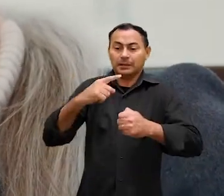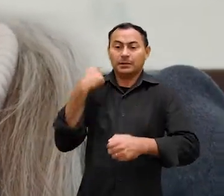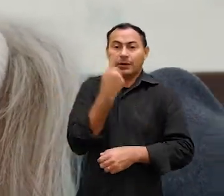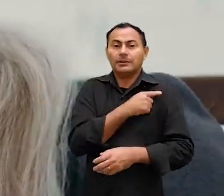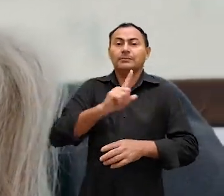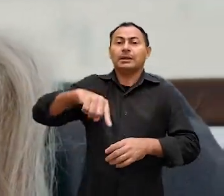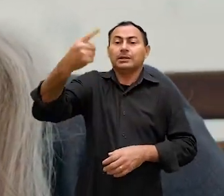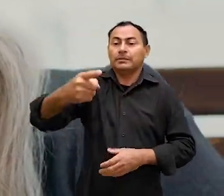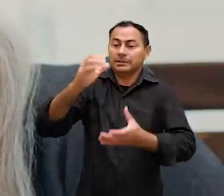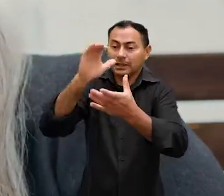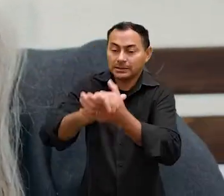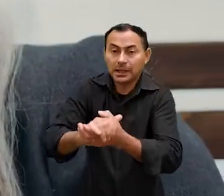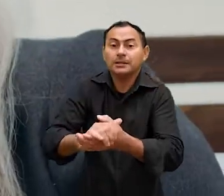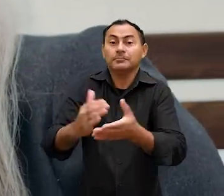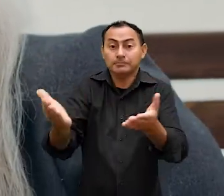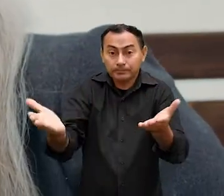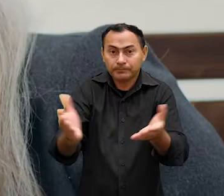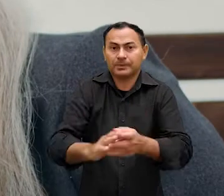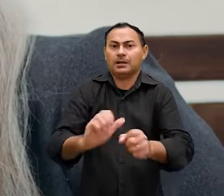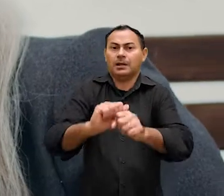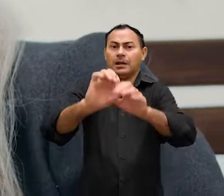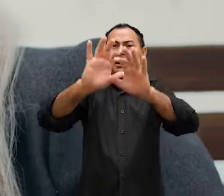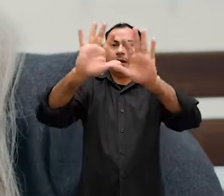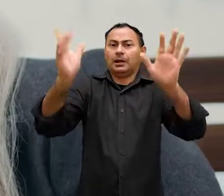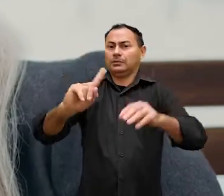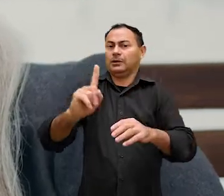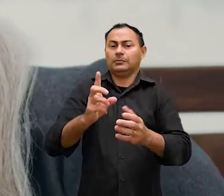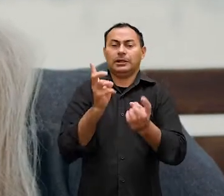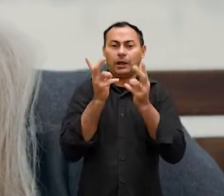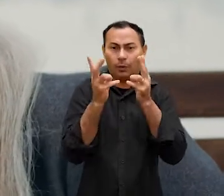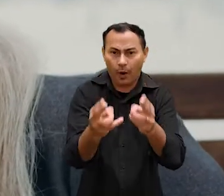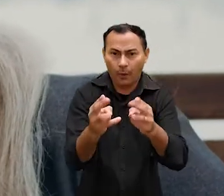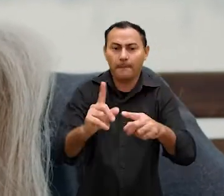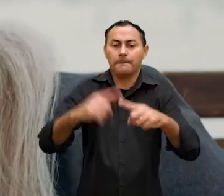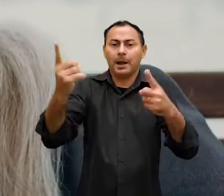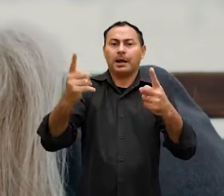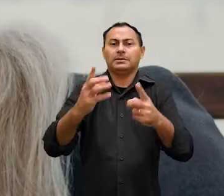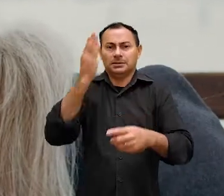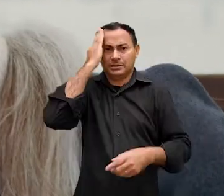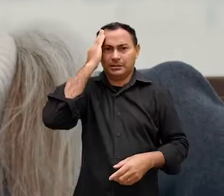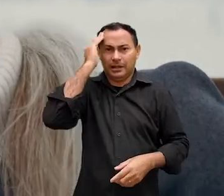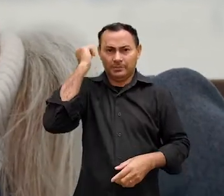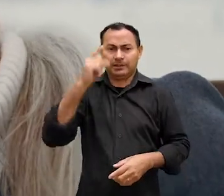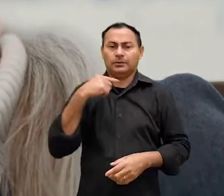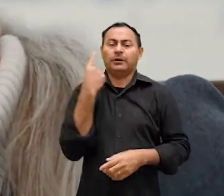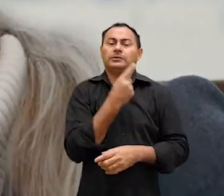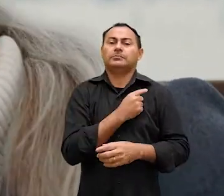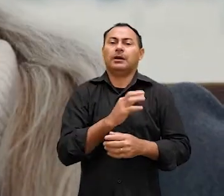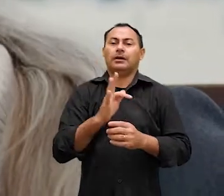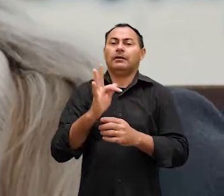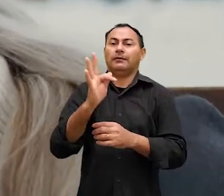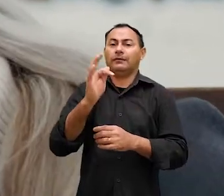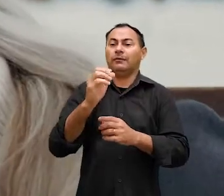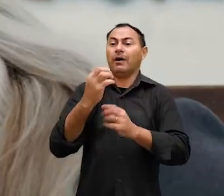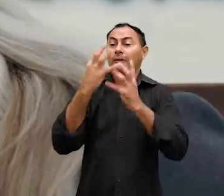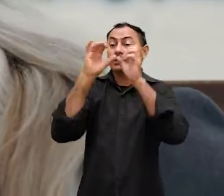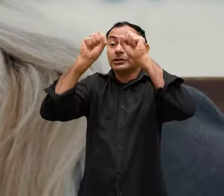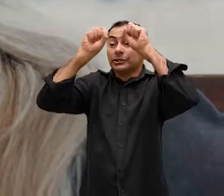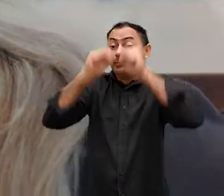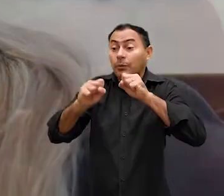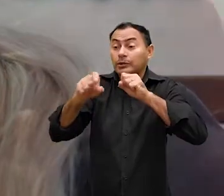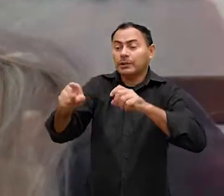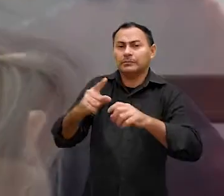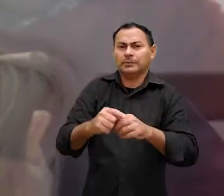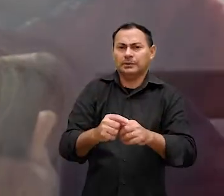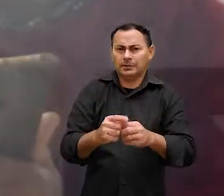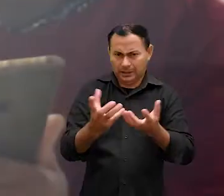mesmo depois de se casarem. É claro que não da mesma maneira, mas sabemos que somos um farol para eles.